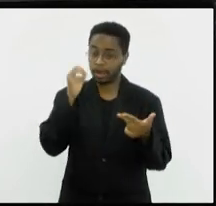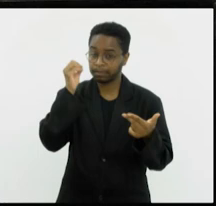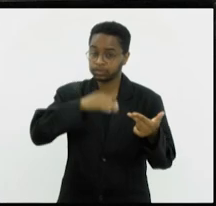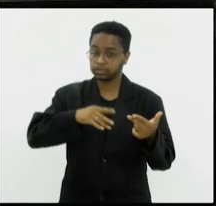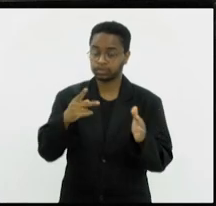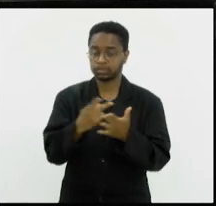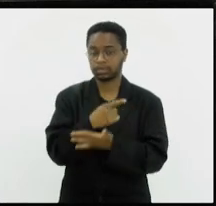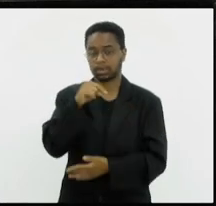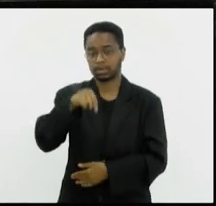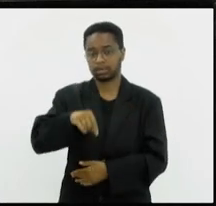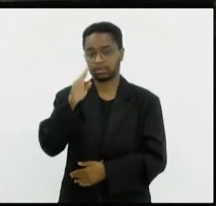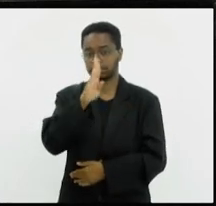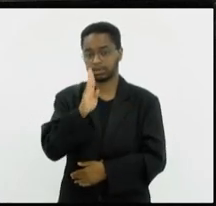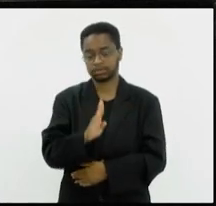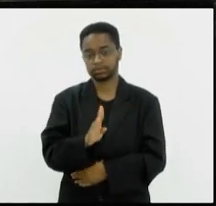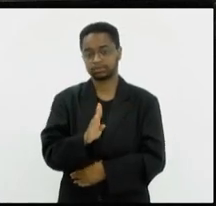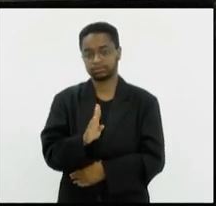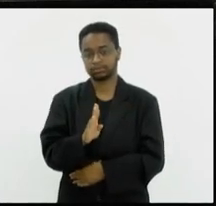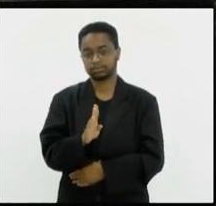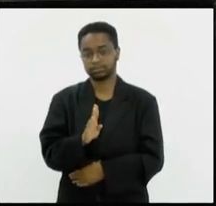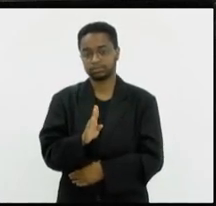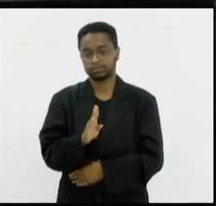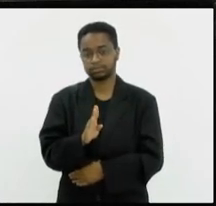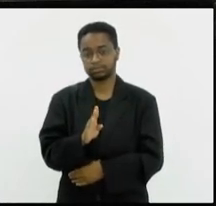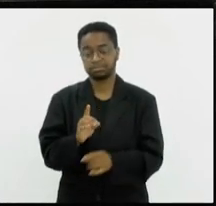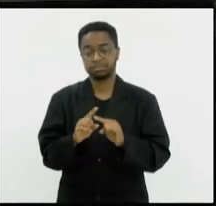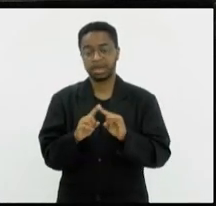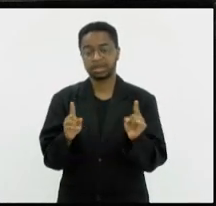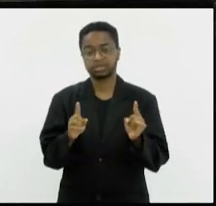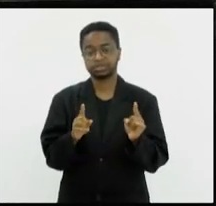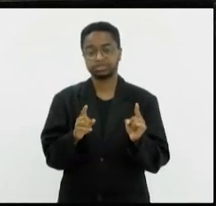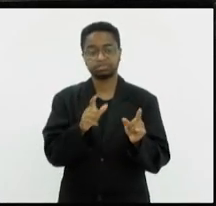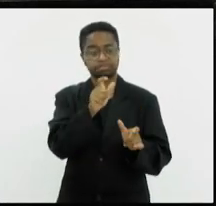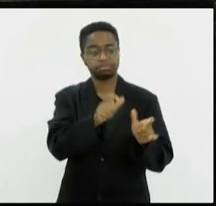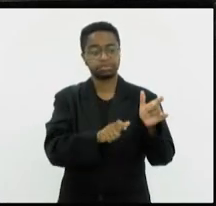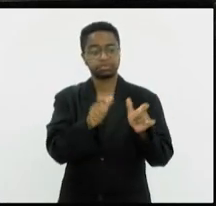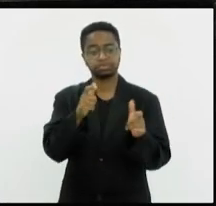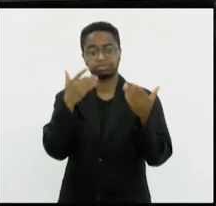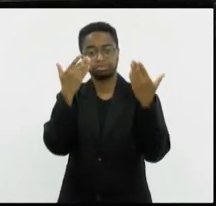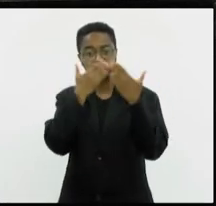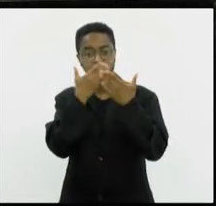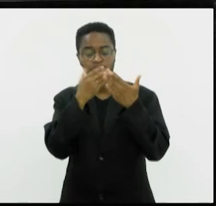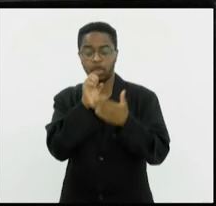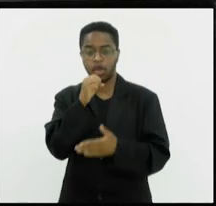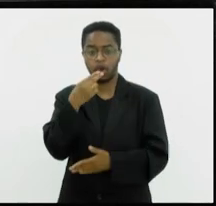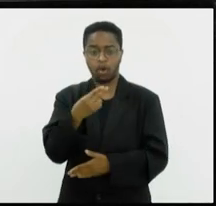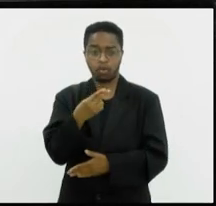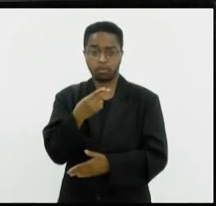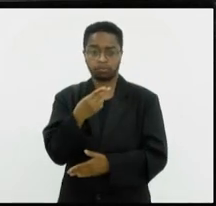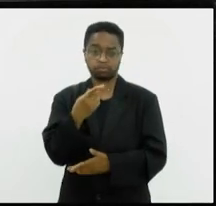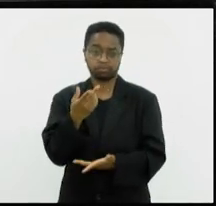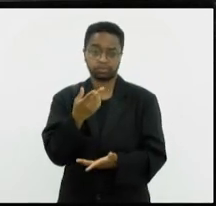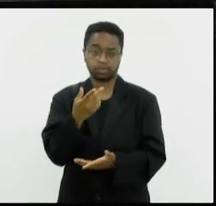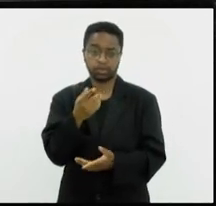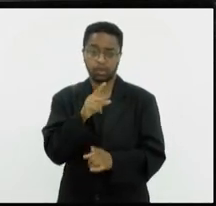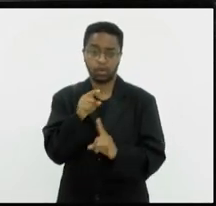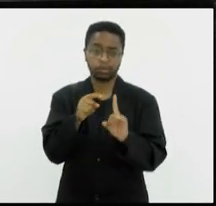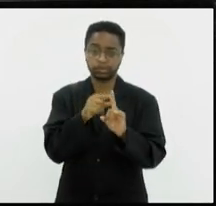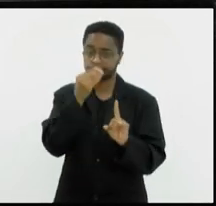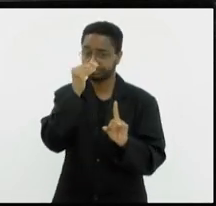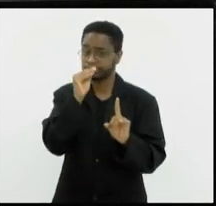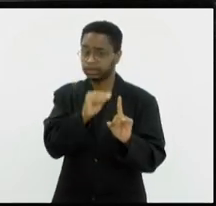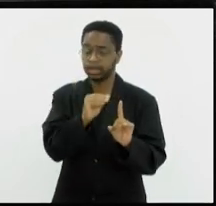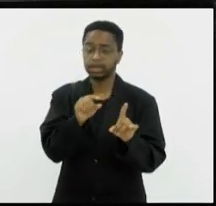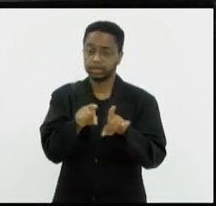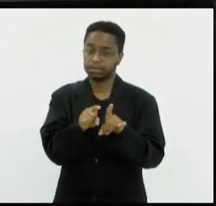nesse país estão passando assim despercebidas ou propositadamente despercebidas até das